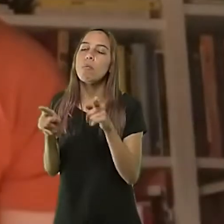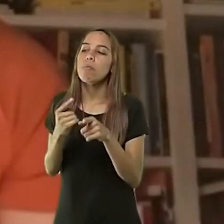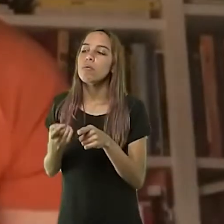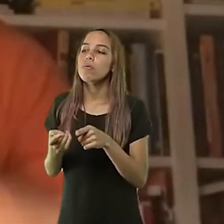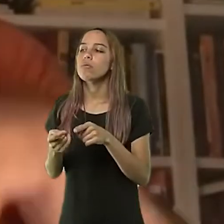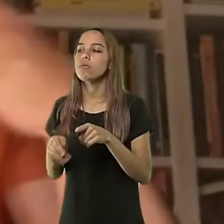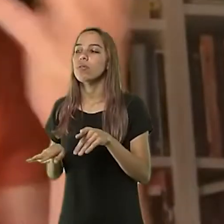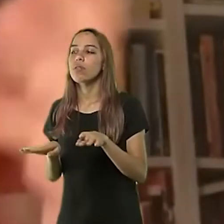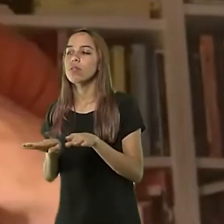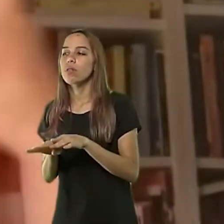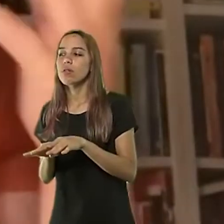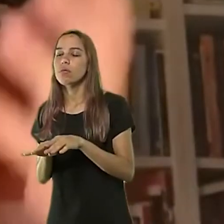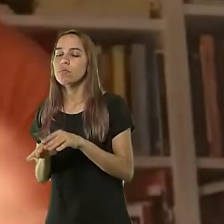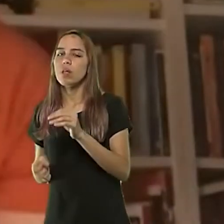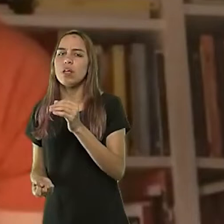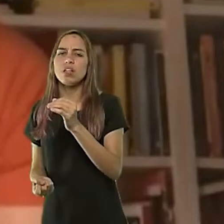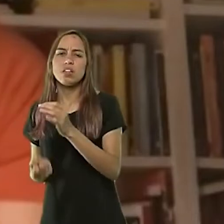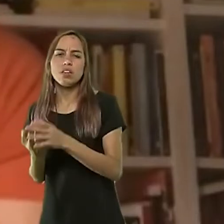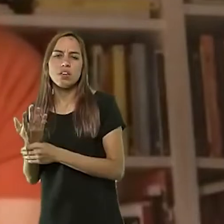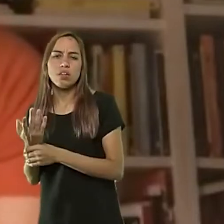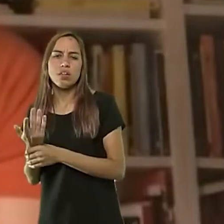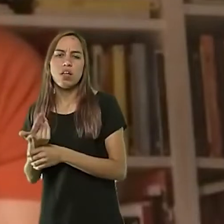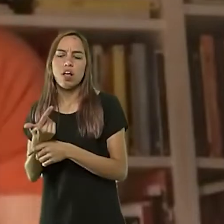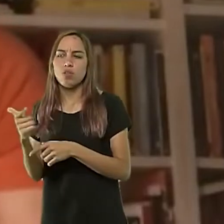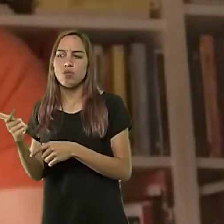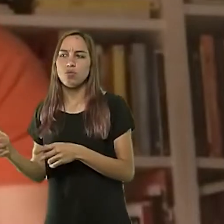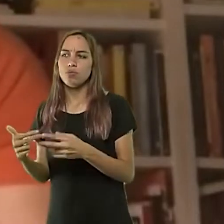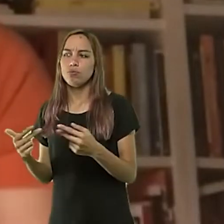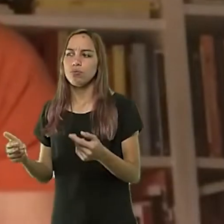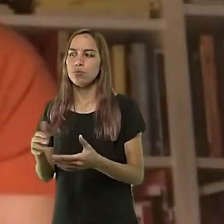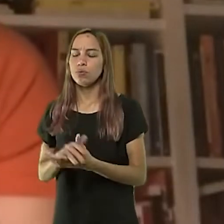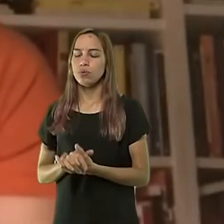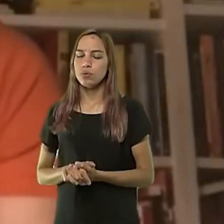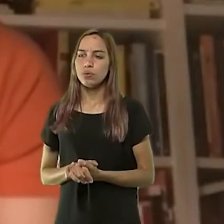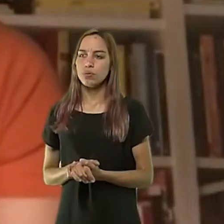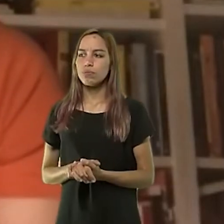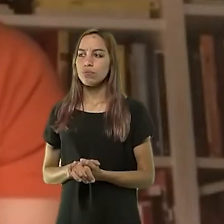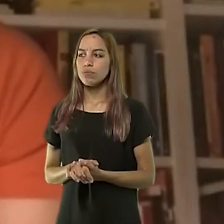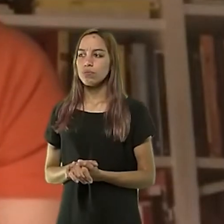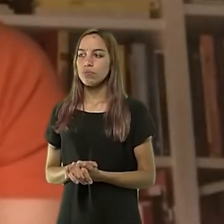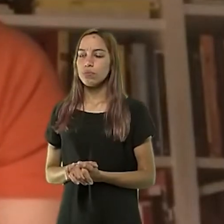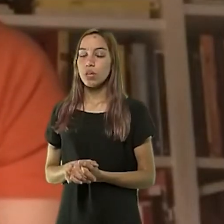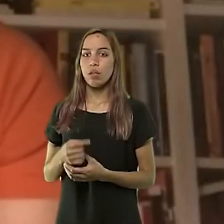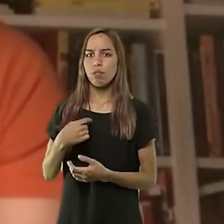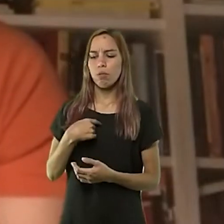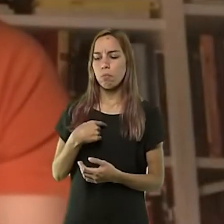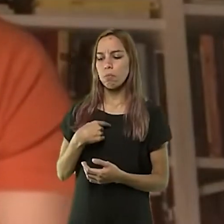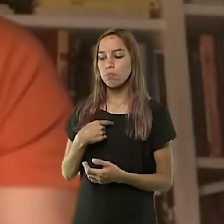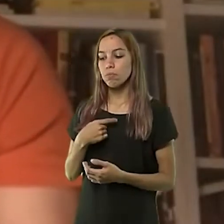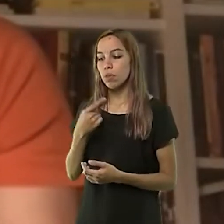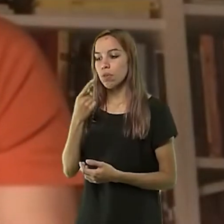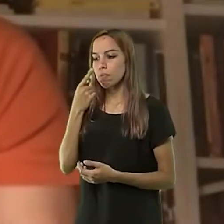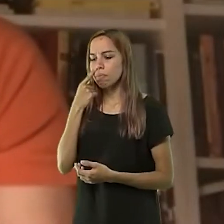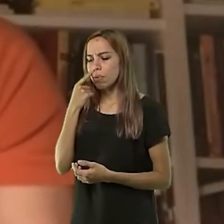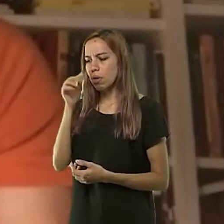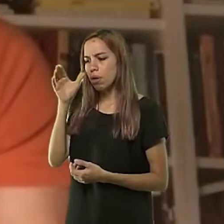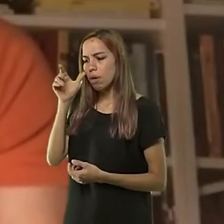então e mais uma série de outras paixonetes, mas acabou por se casar